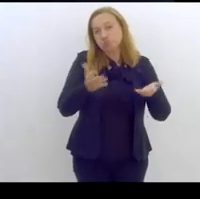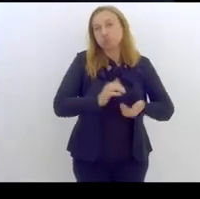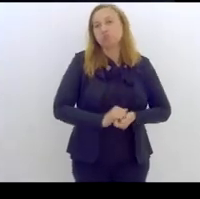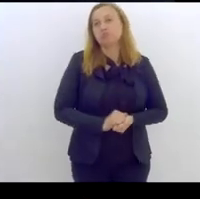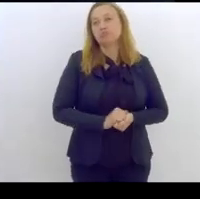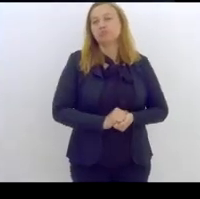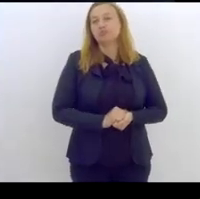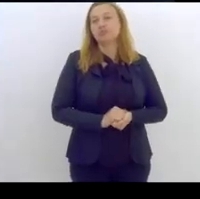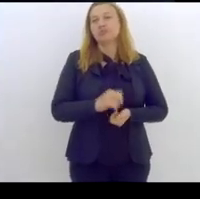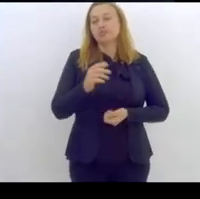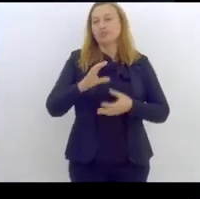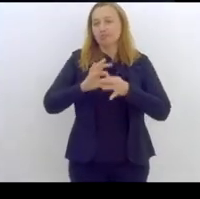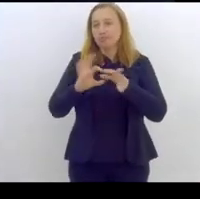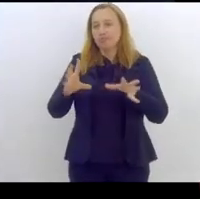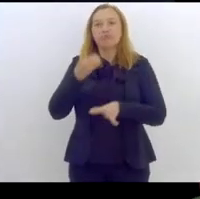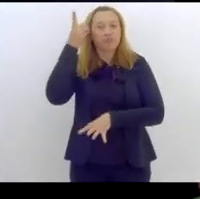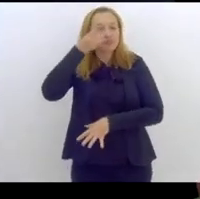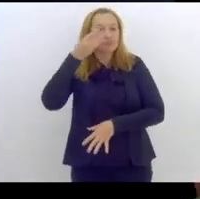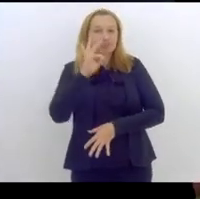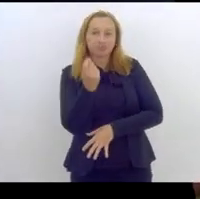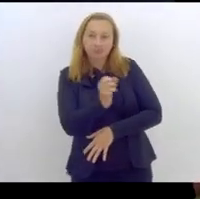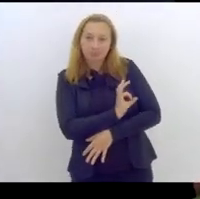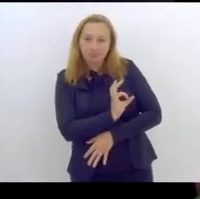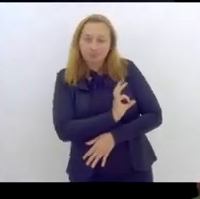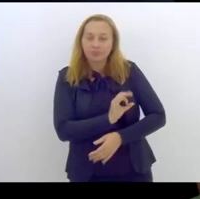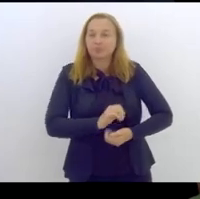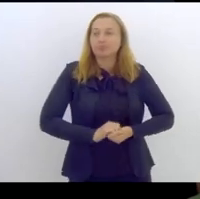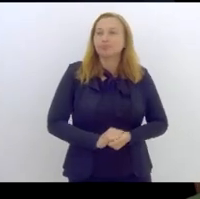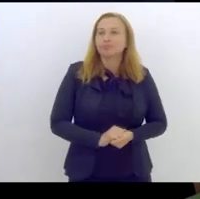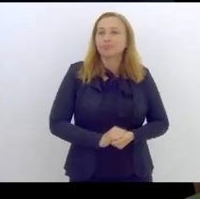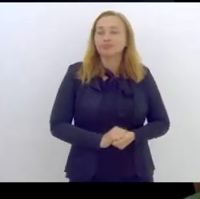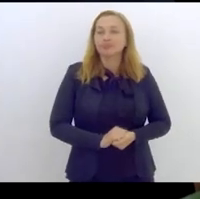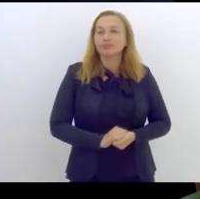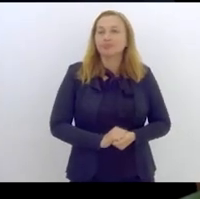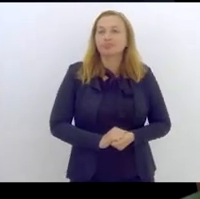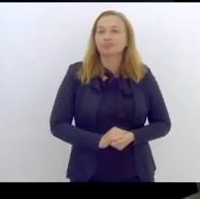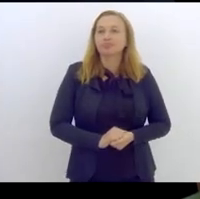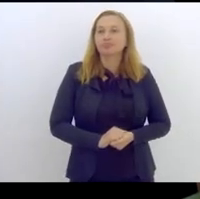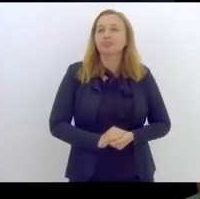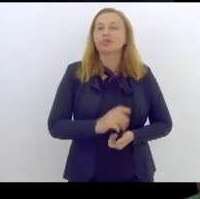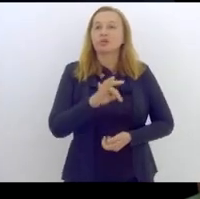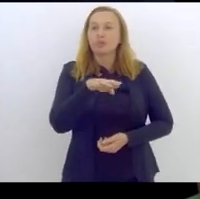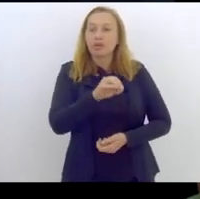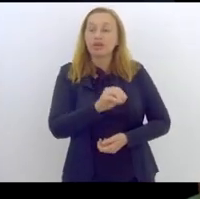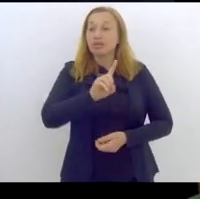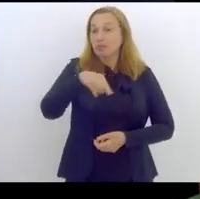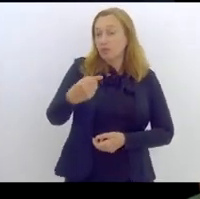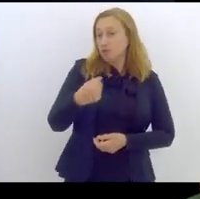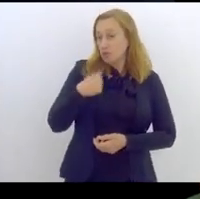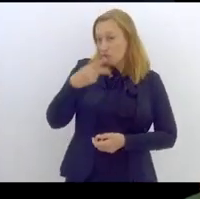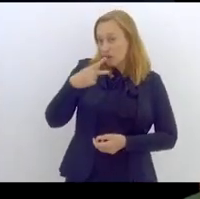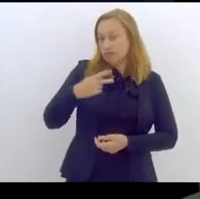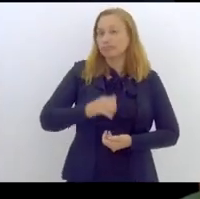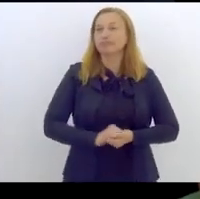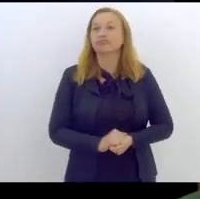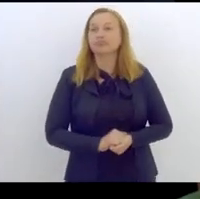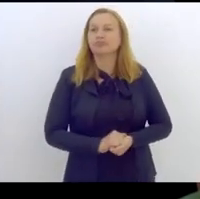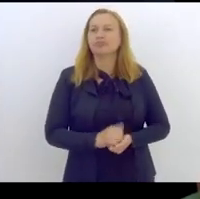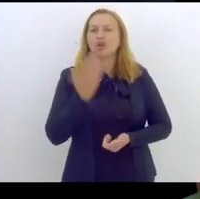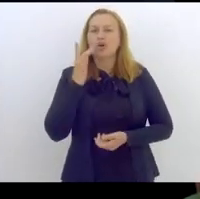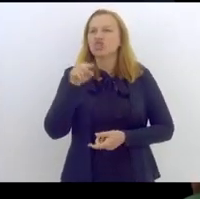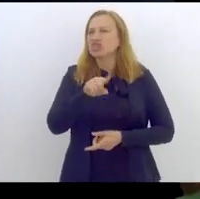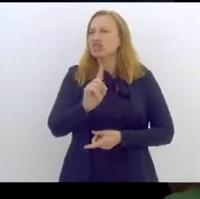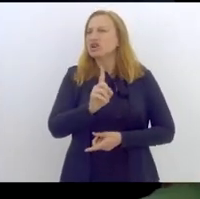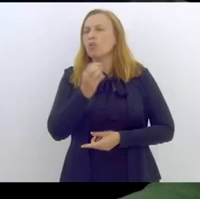vou passar para deputada Marta Rocha mas é Marta Rocha Gualberto e depois eu falo na sequência acho que isso não tá